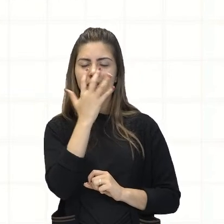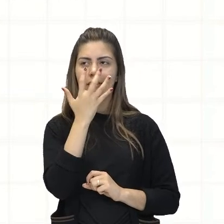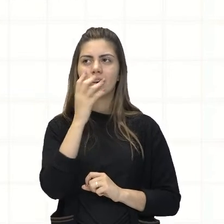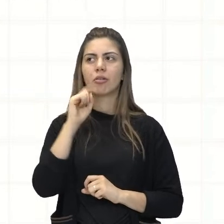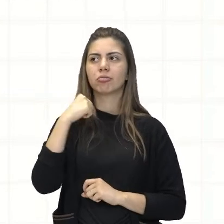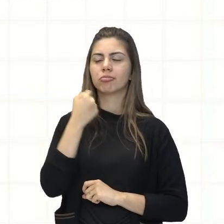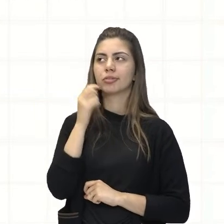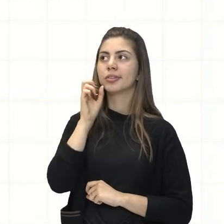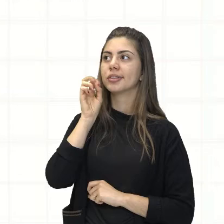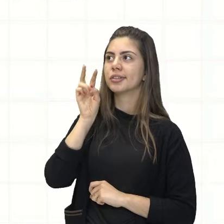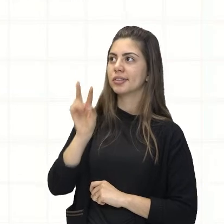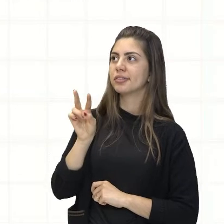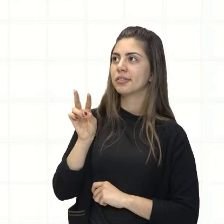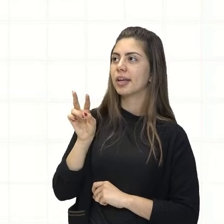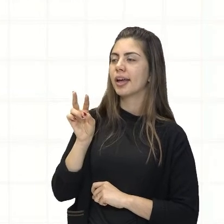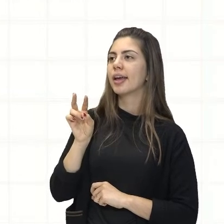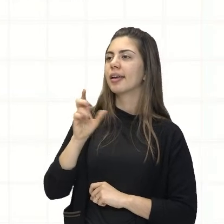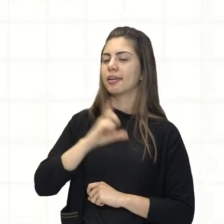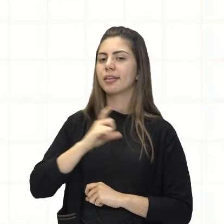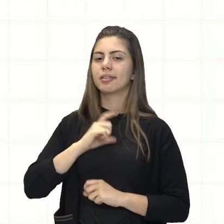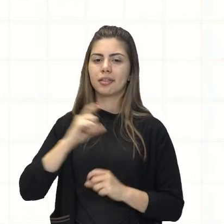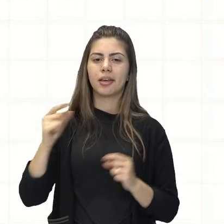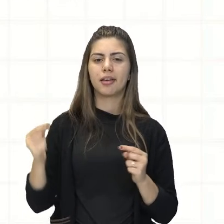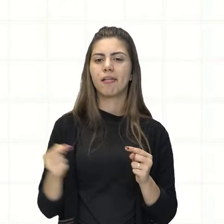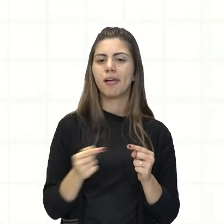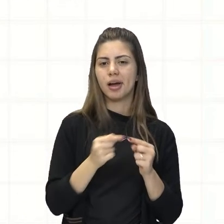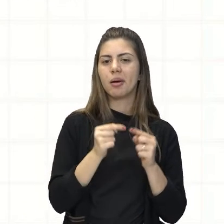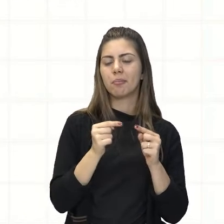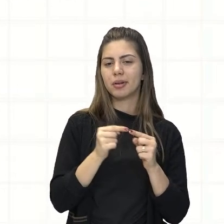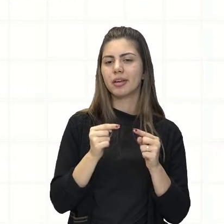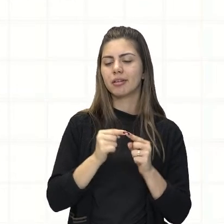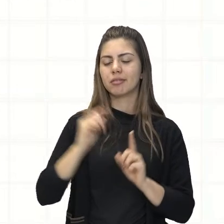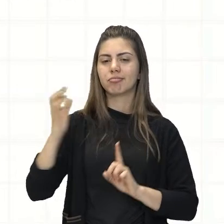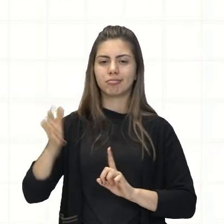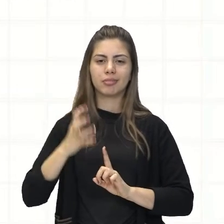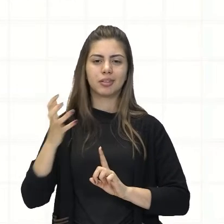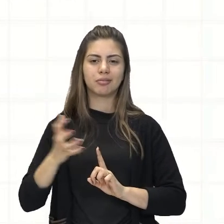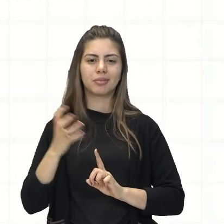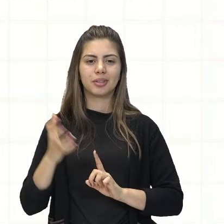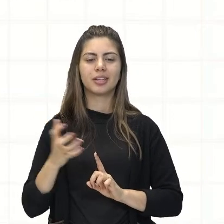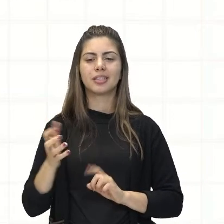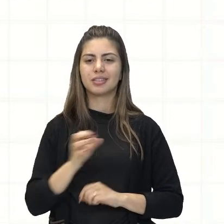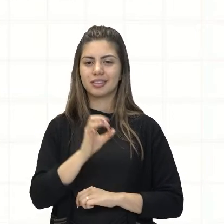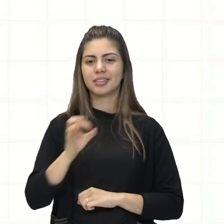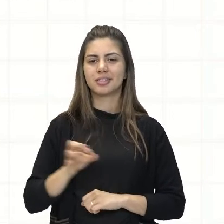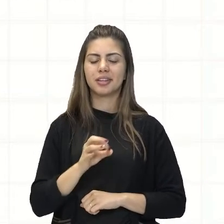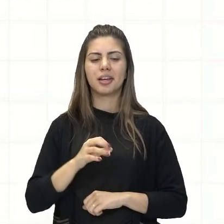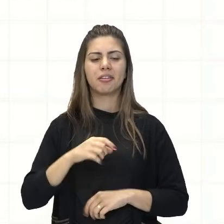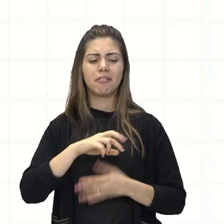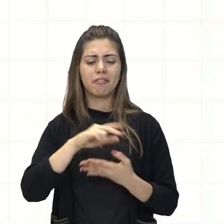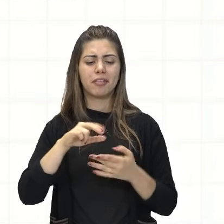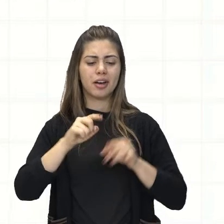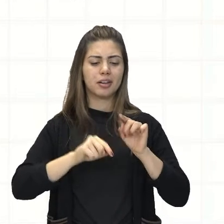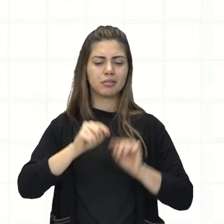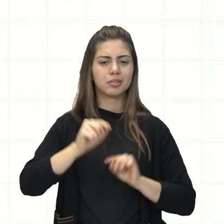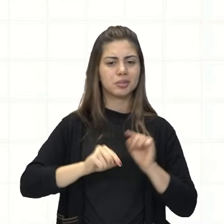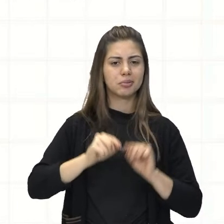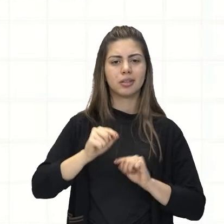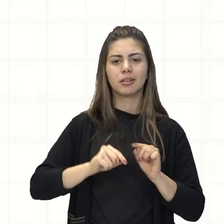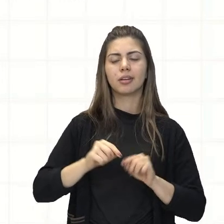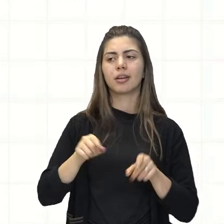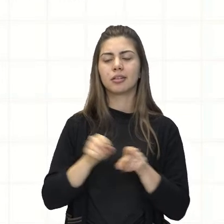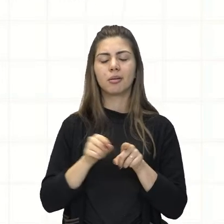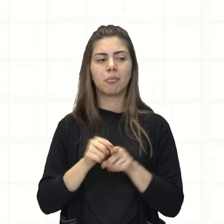observar mais a respeito desses vários instrumentos, desses vários